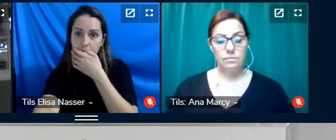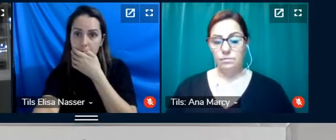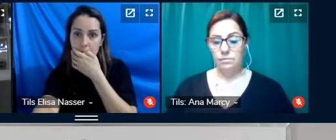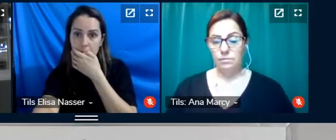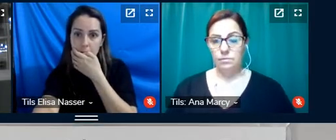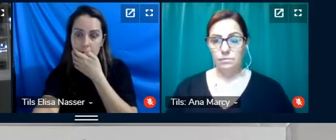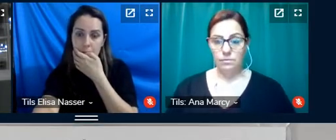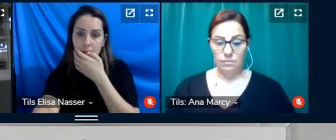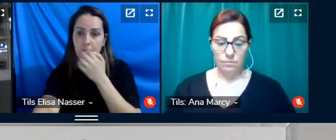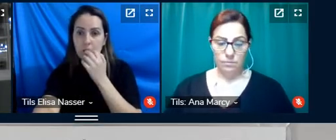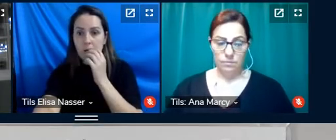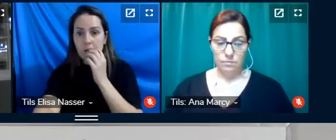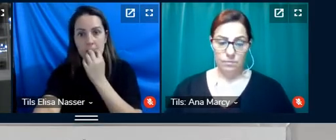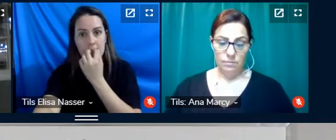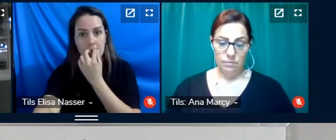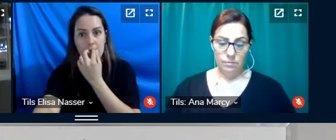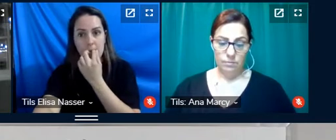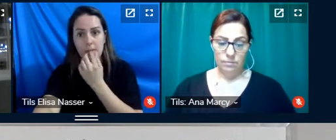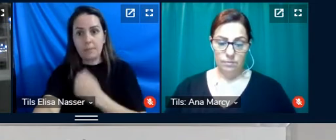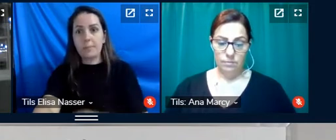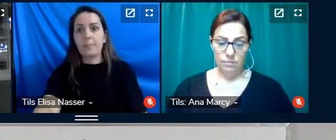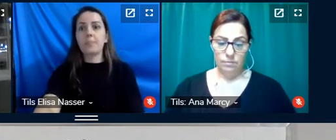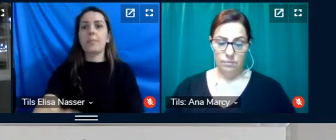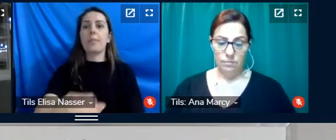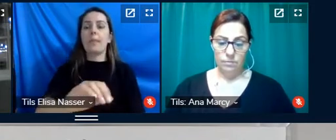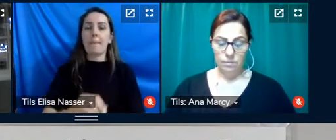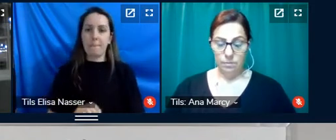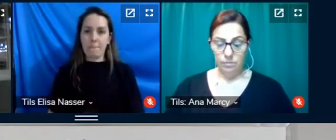Ah, aqui. Beleza.